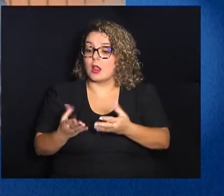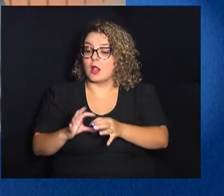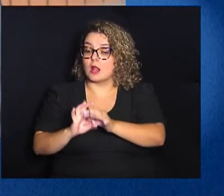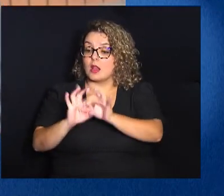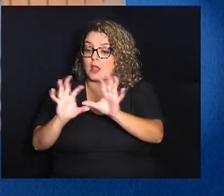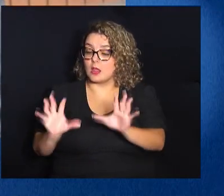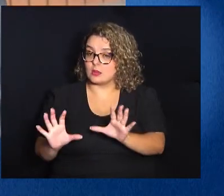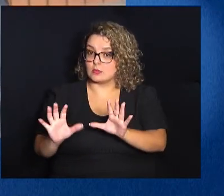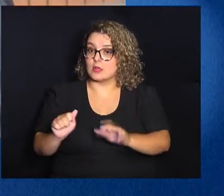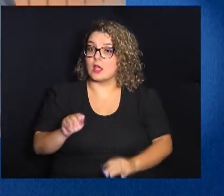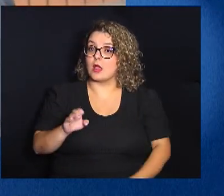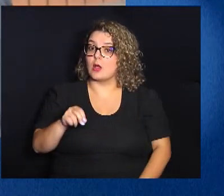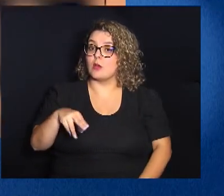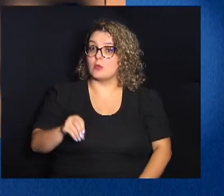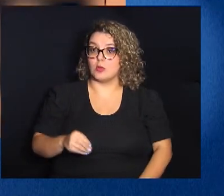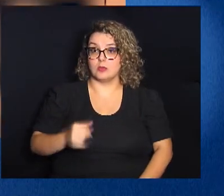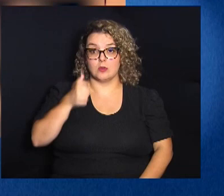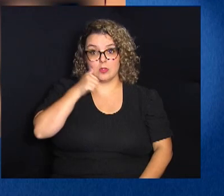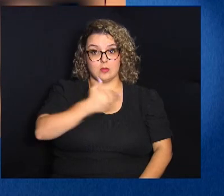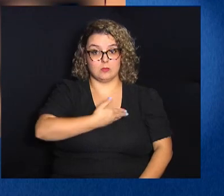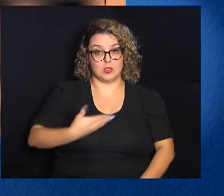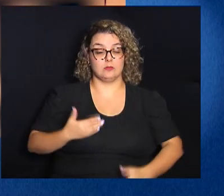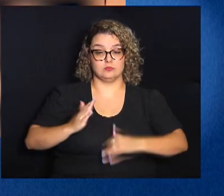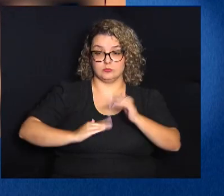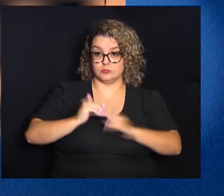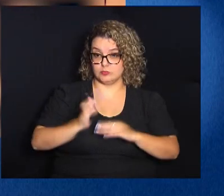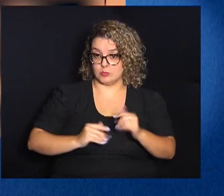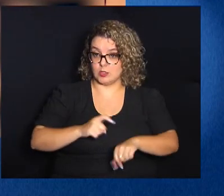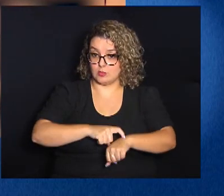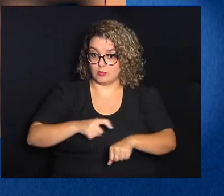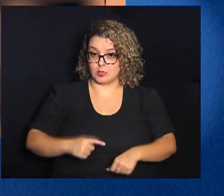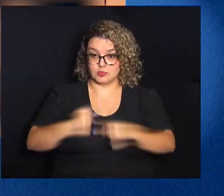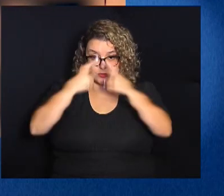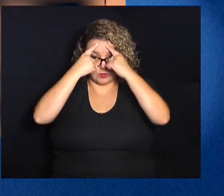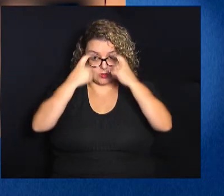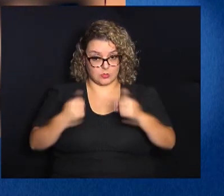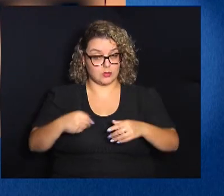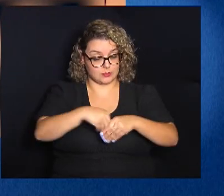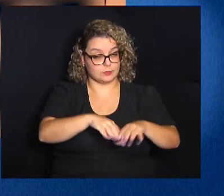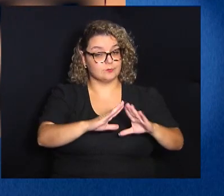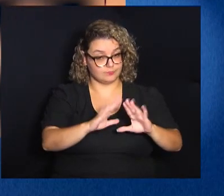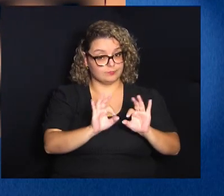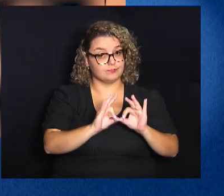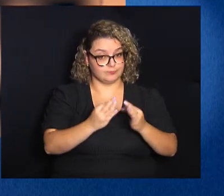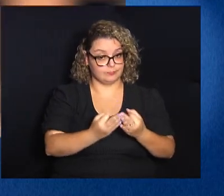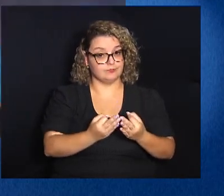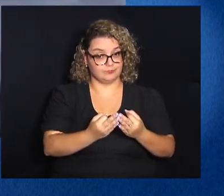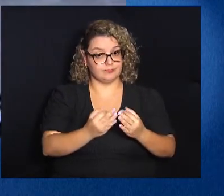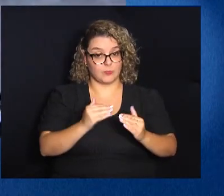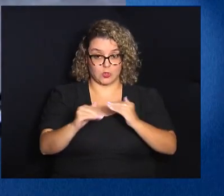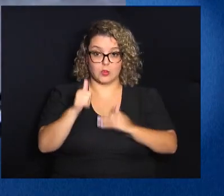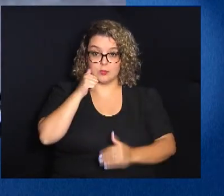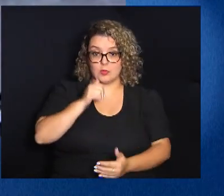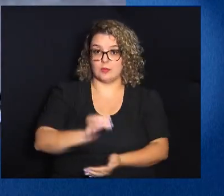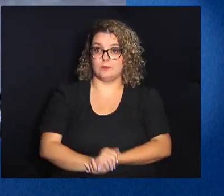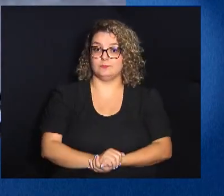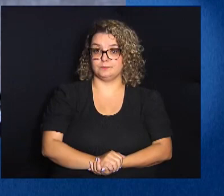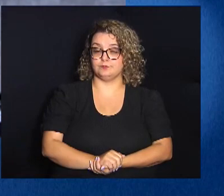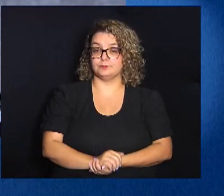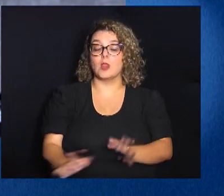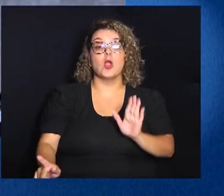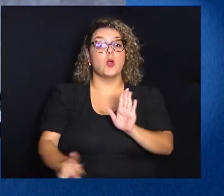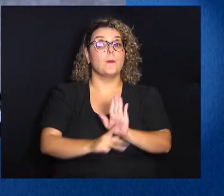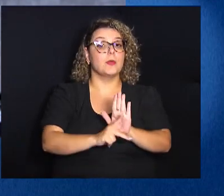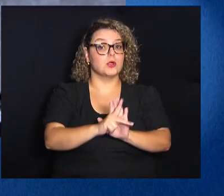e abono a servidoras em situação de violência doméstica, familiar e contra a mulher. Projeto de